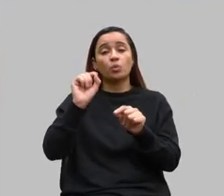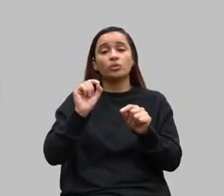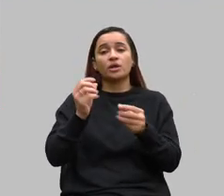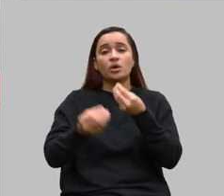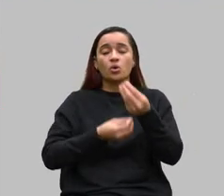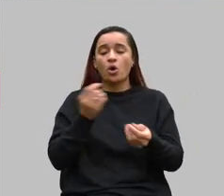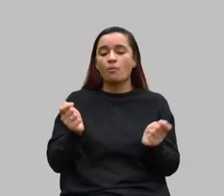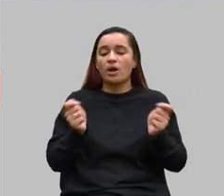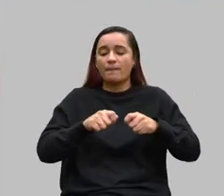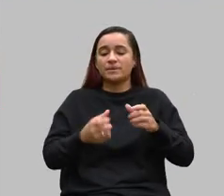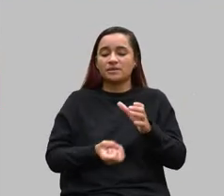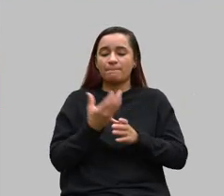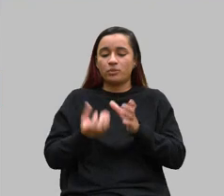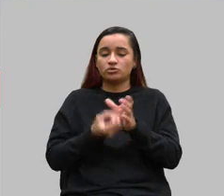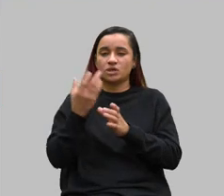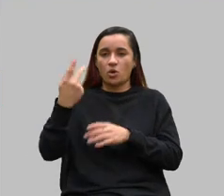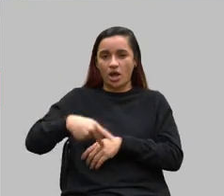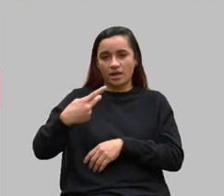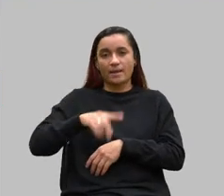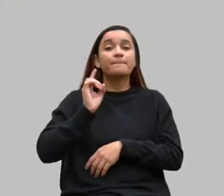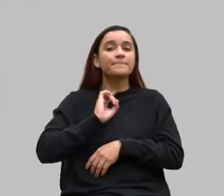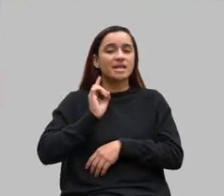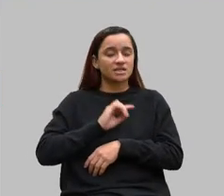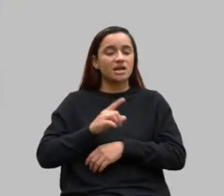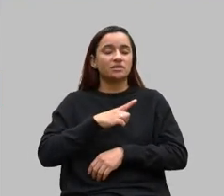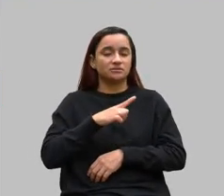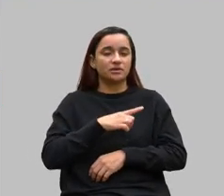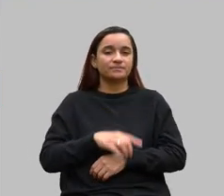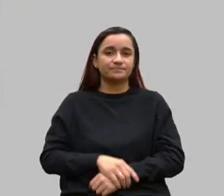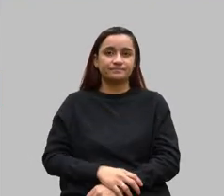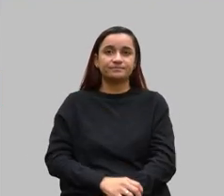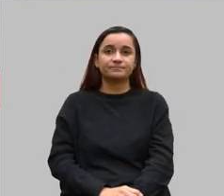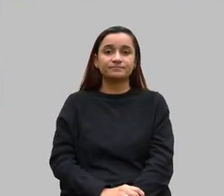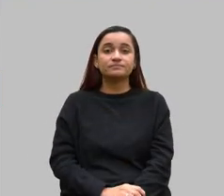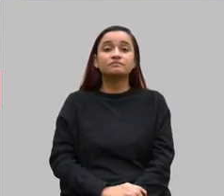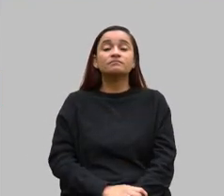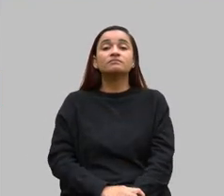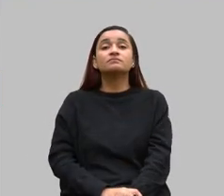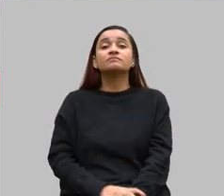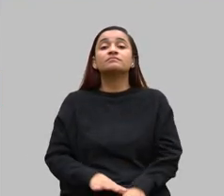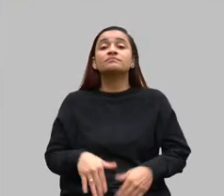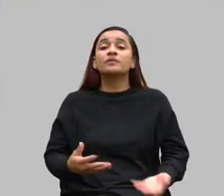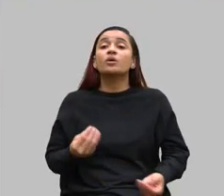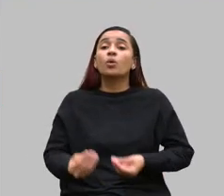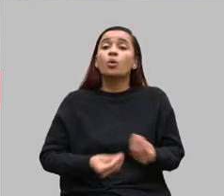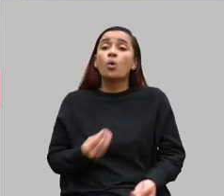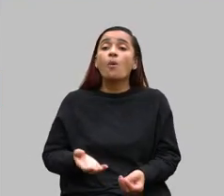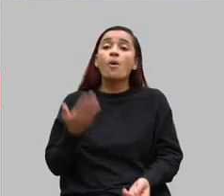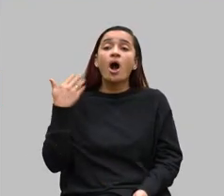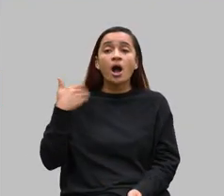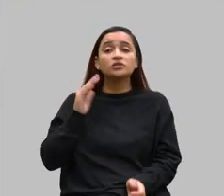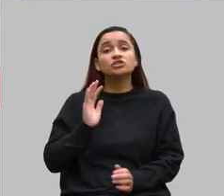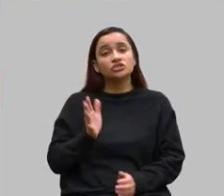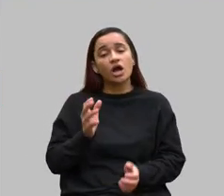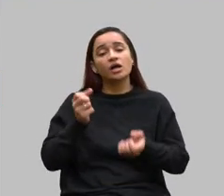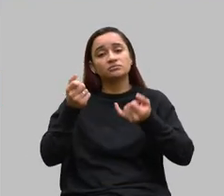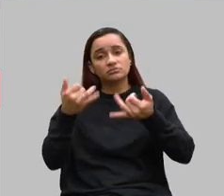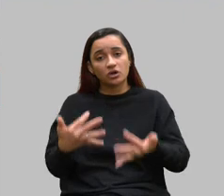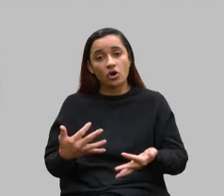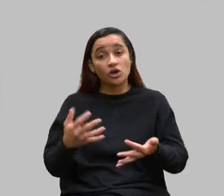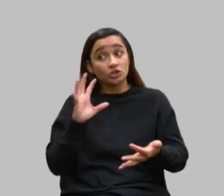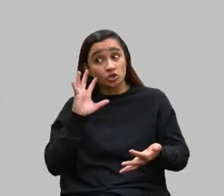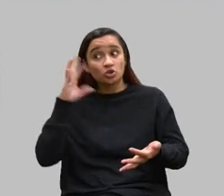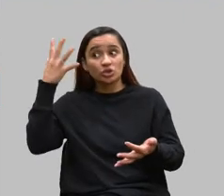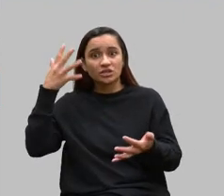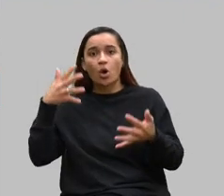competência devida para isso e como já foi dito dito aqui anteriormente muito bem colocado as soluções elas são complexas não